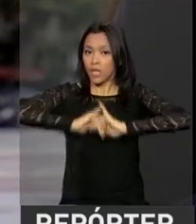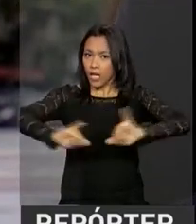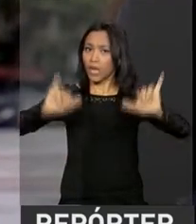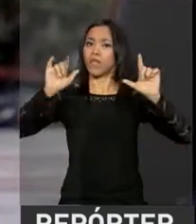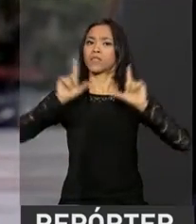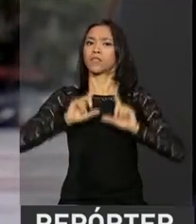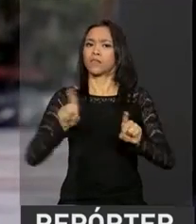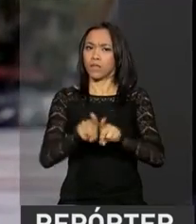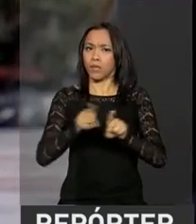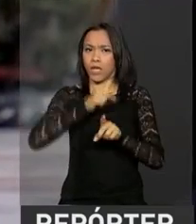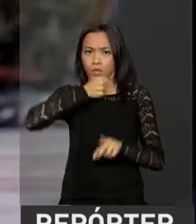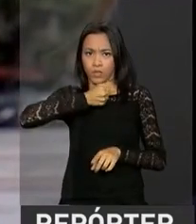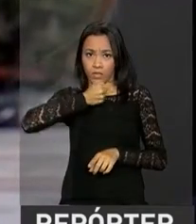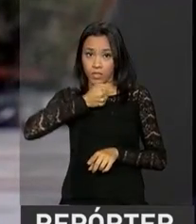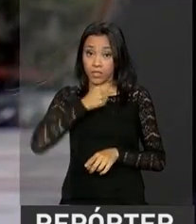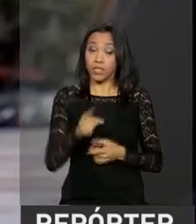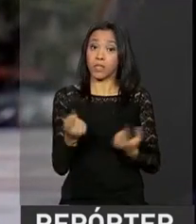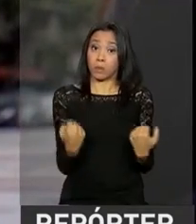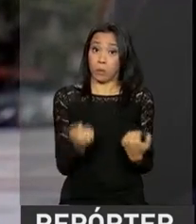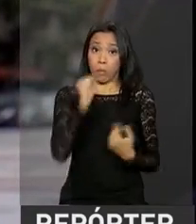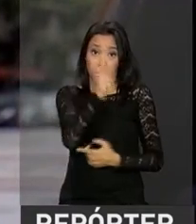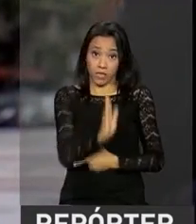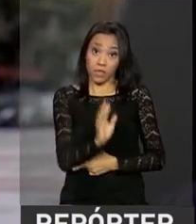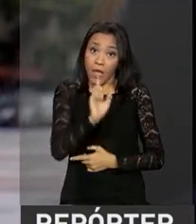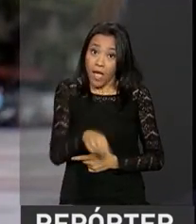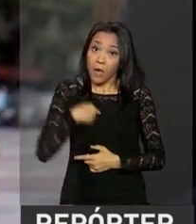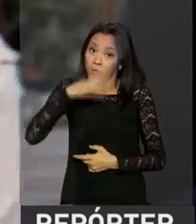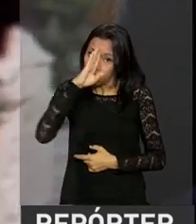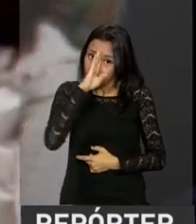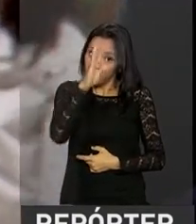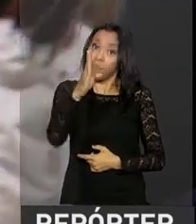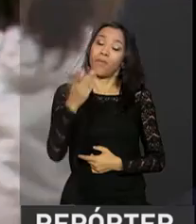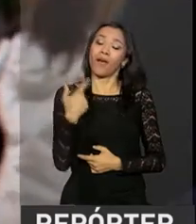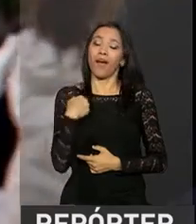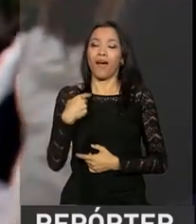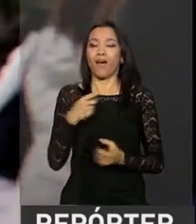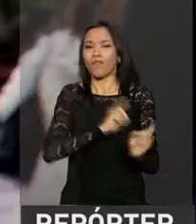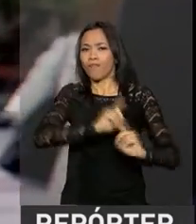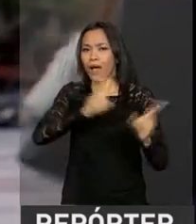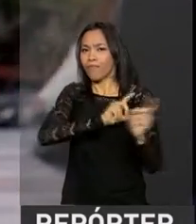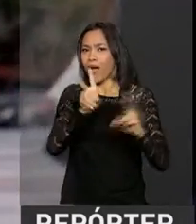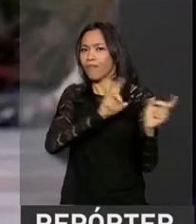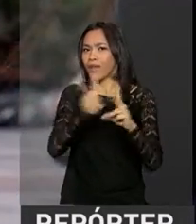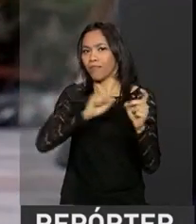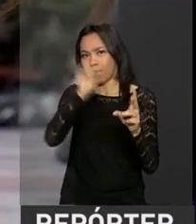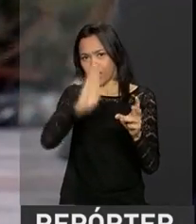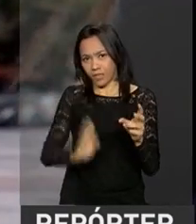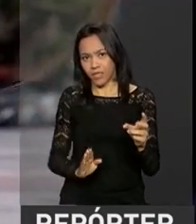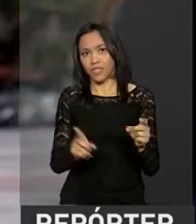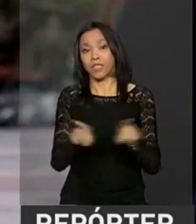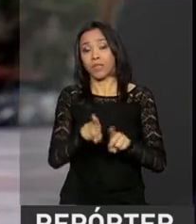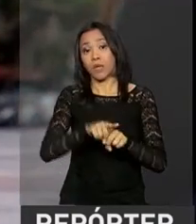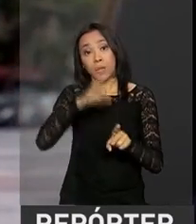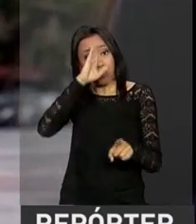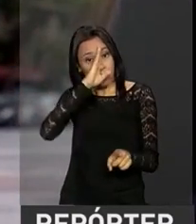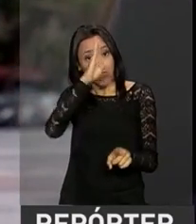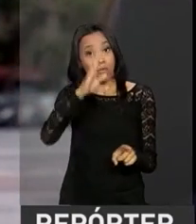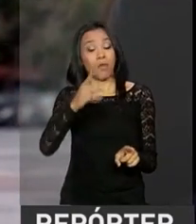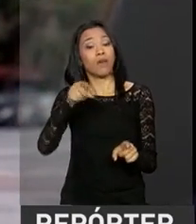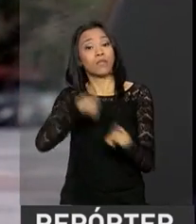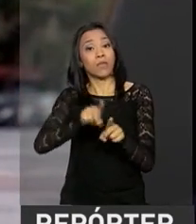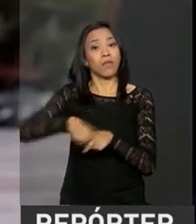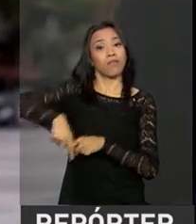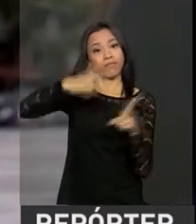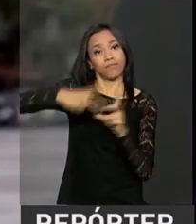conjunta ao jornalistas. O Brasil é o principal destino das exportações argentinas e também o principal fornecedor